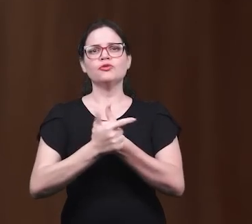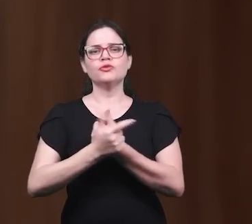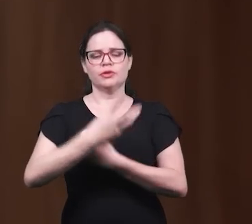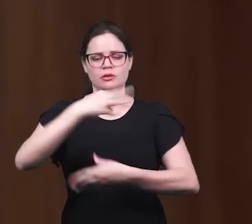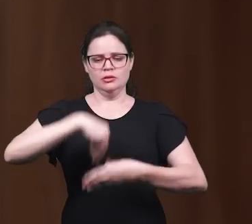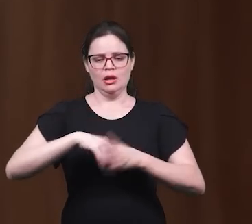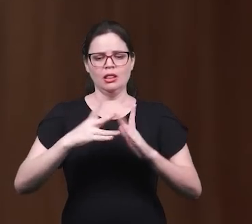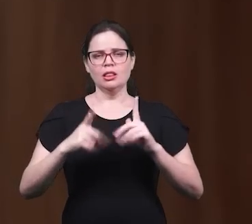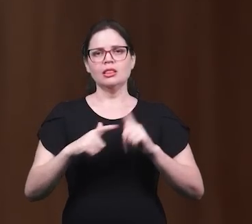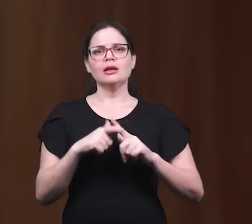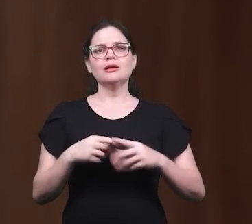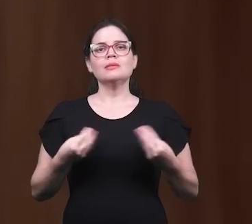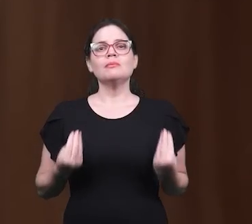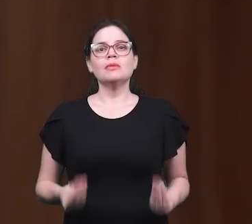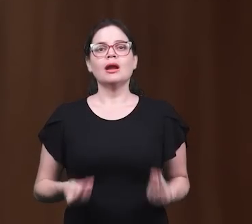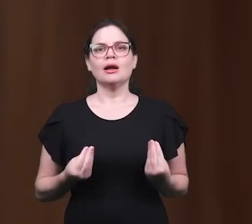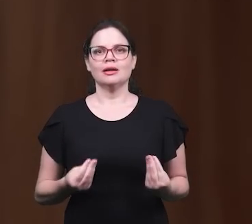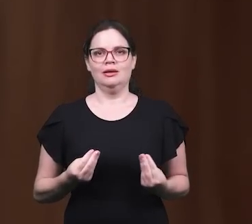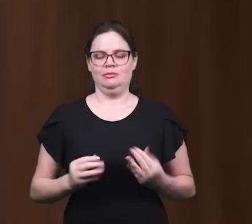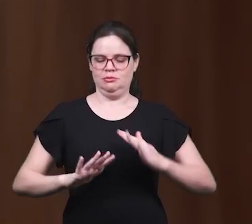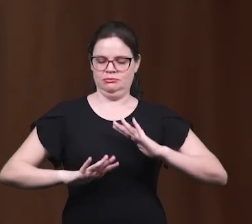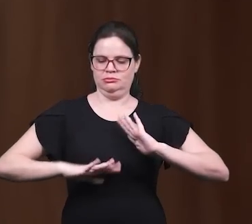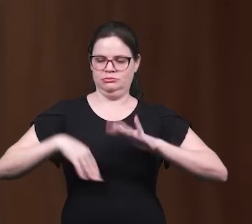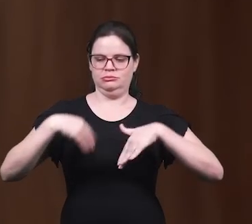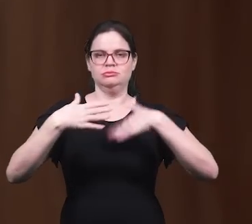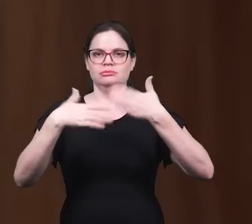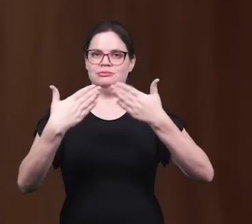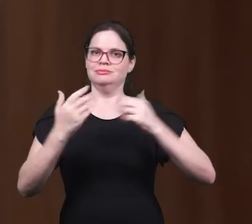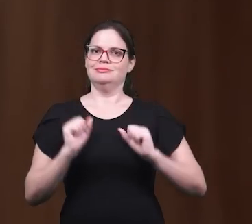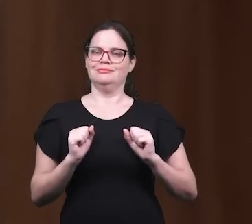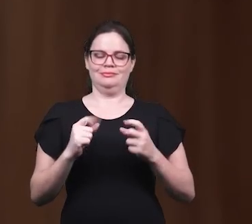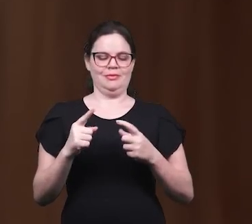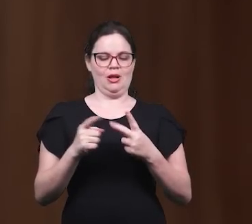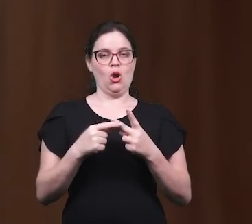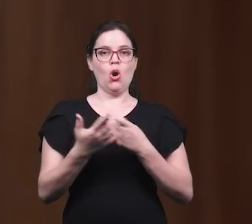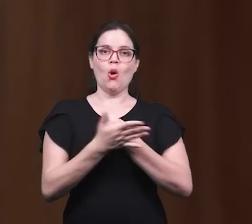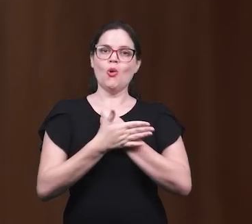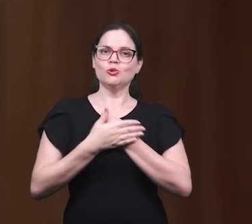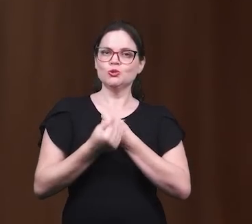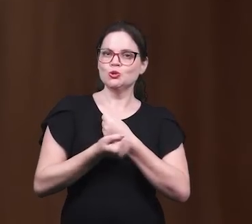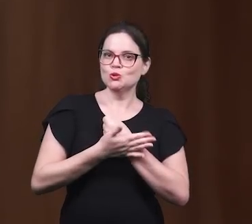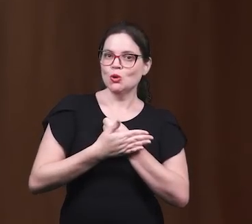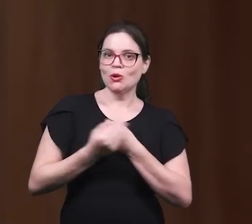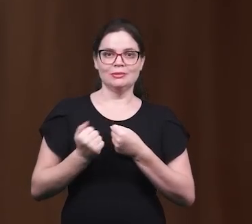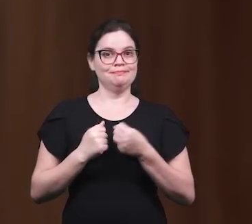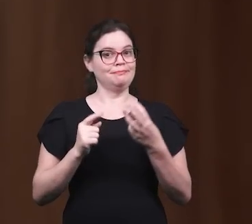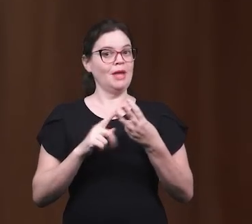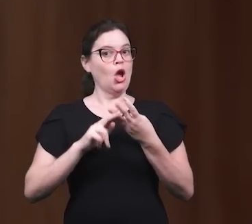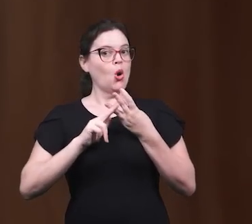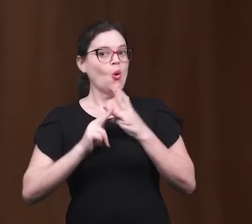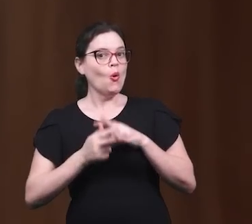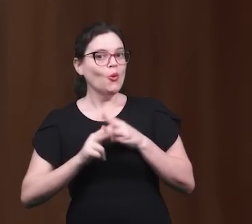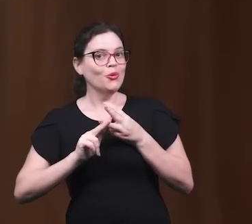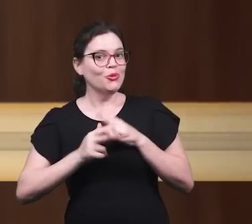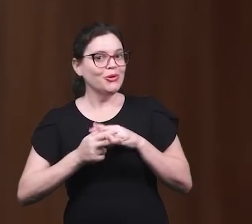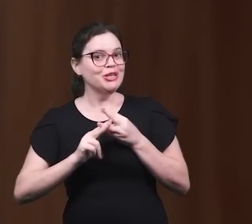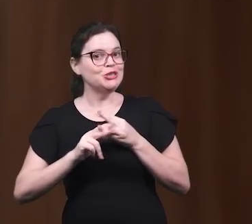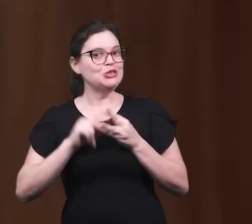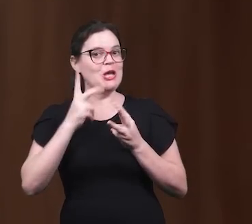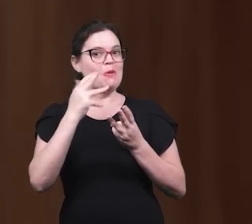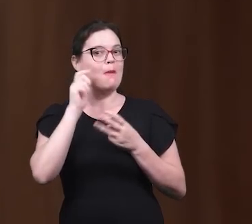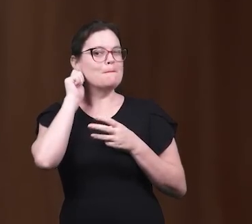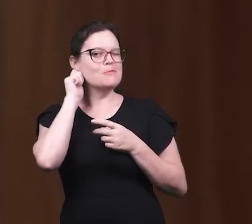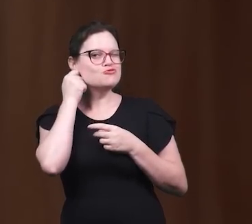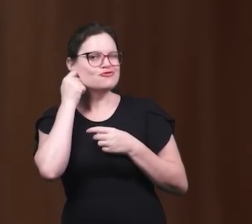no corpo para edificar, para consolar, para exortar, e tudo isso